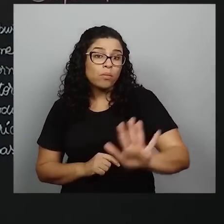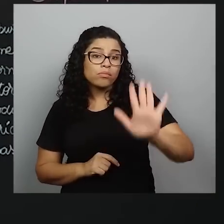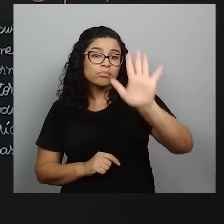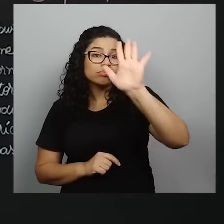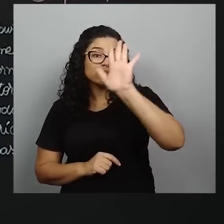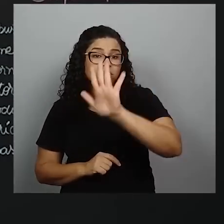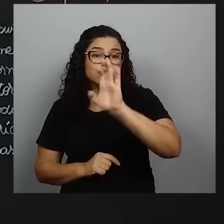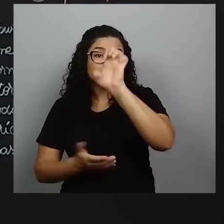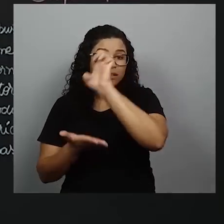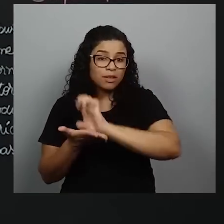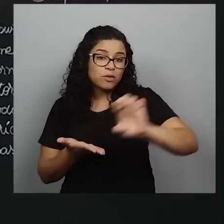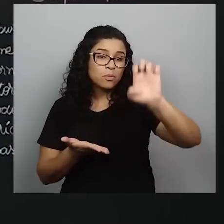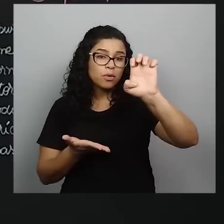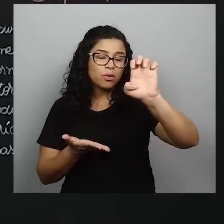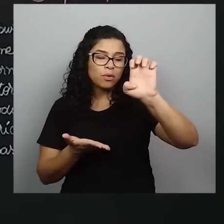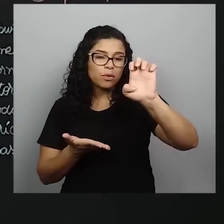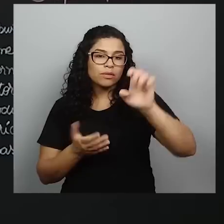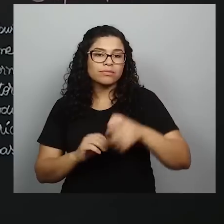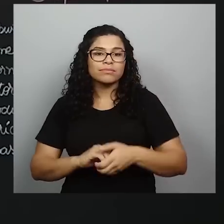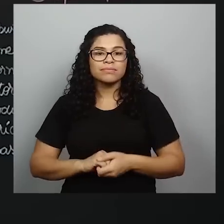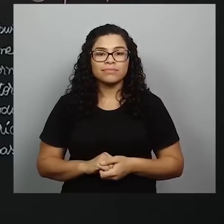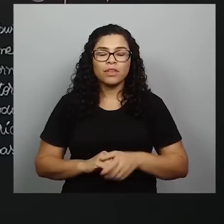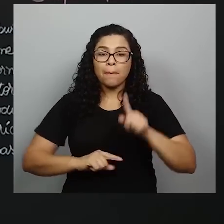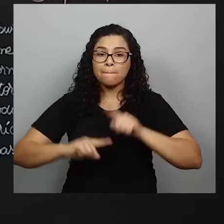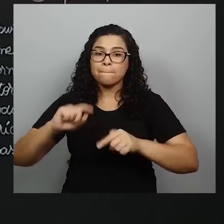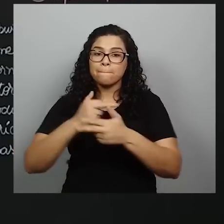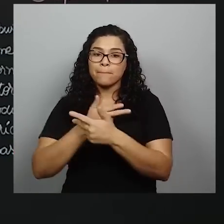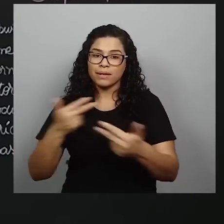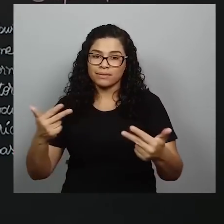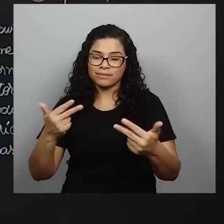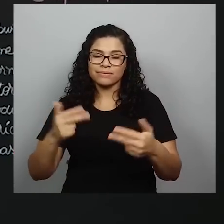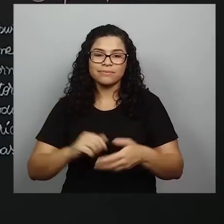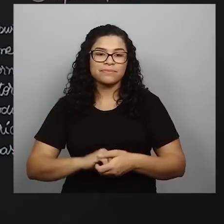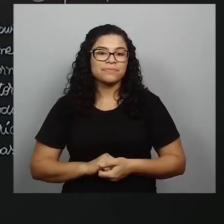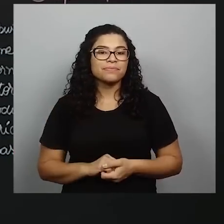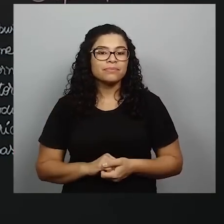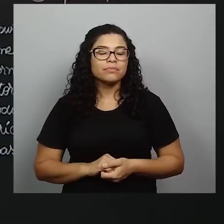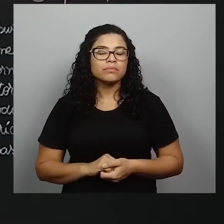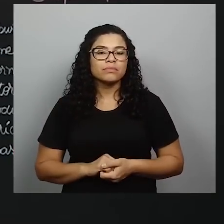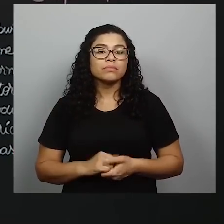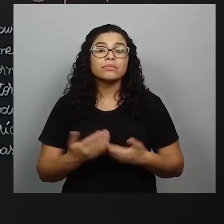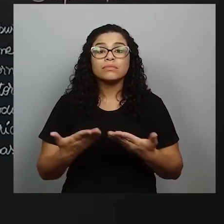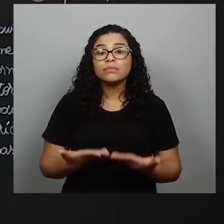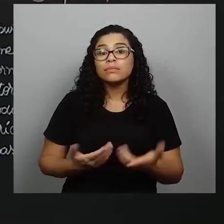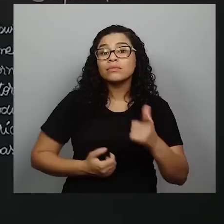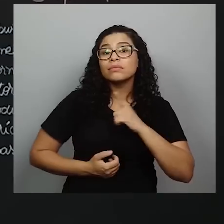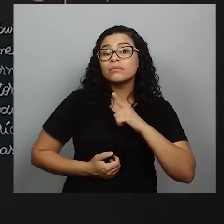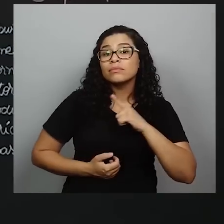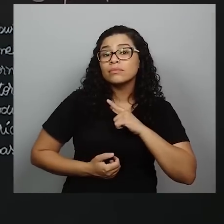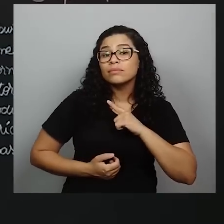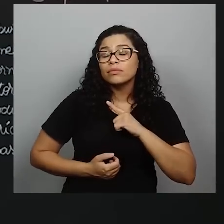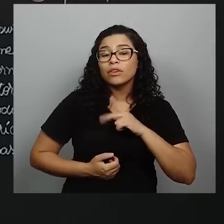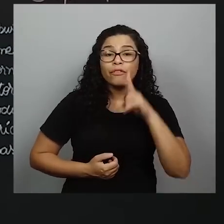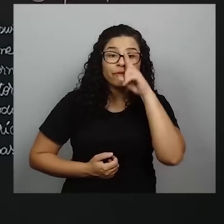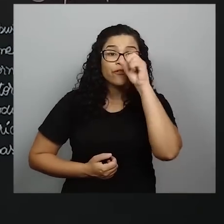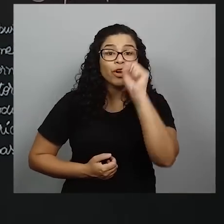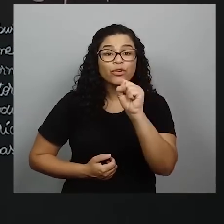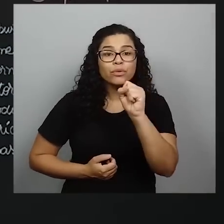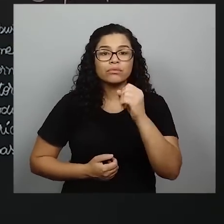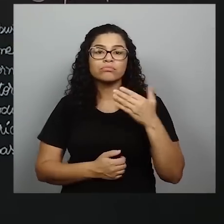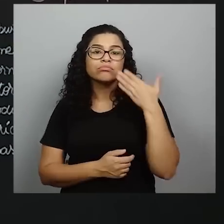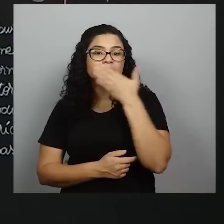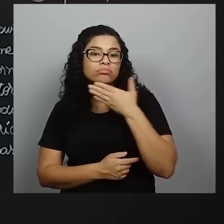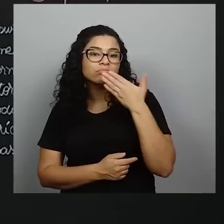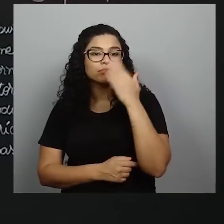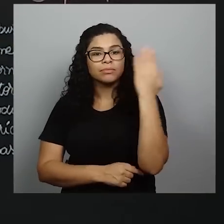regiões exportadoras dessas matérias-primas. Assim como também temos uma grande potencialidade em